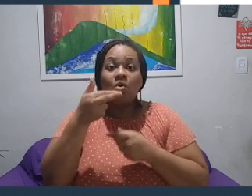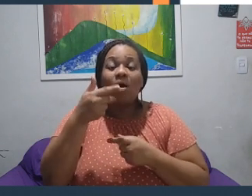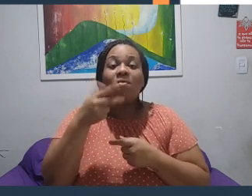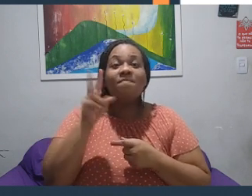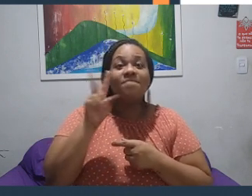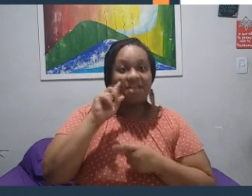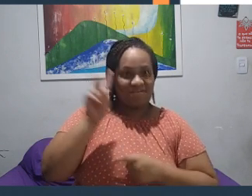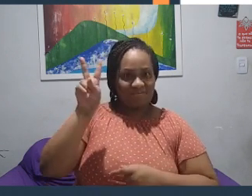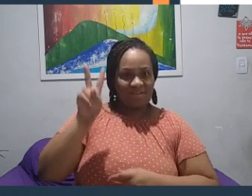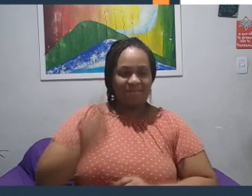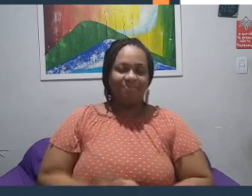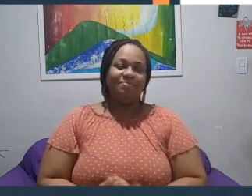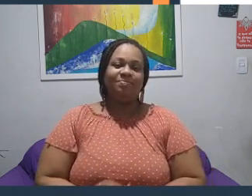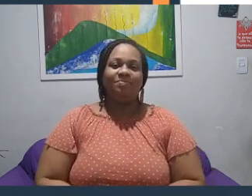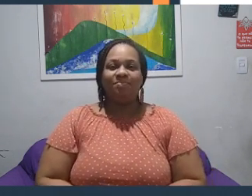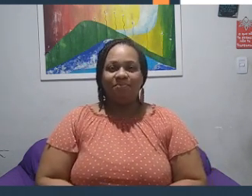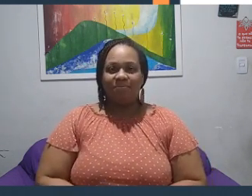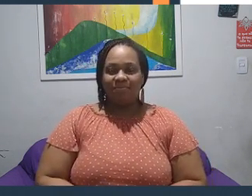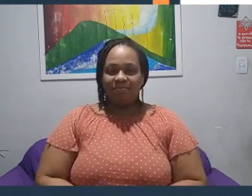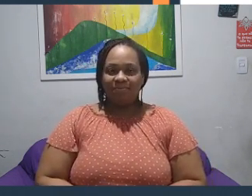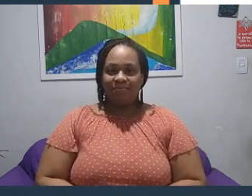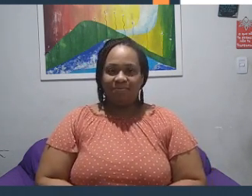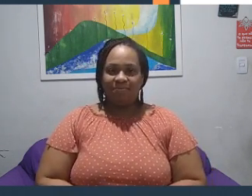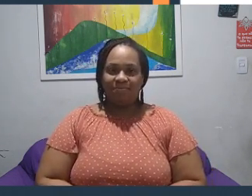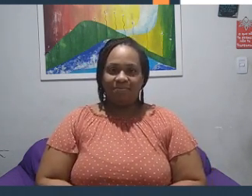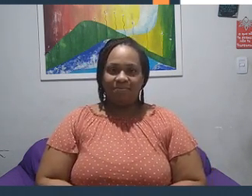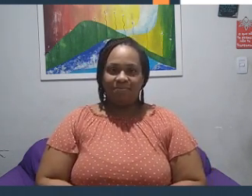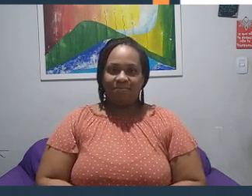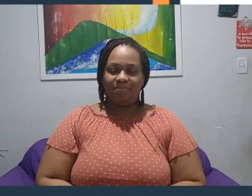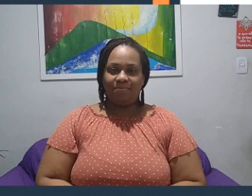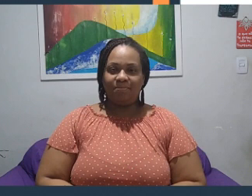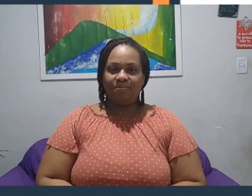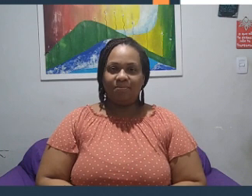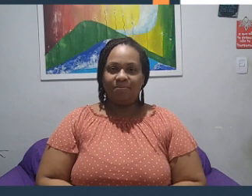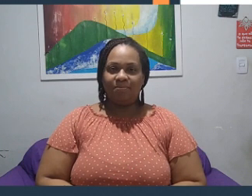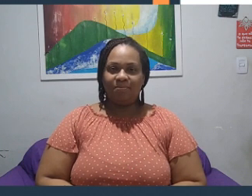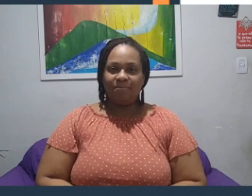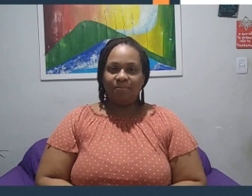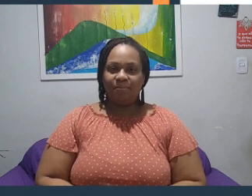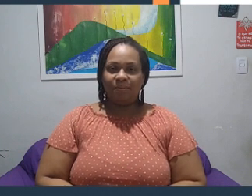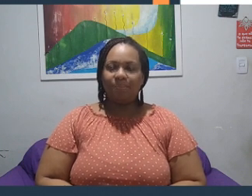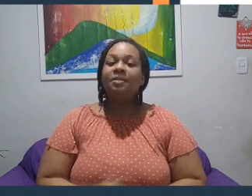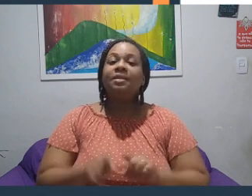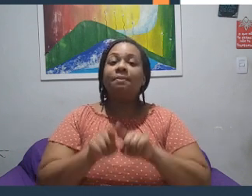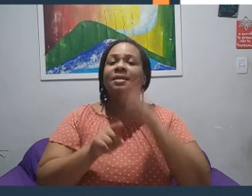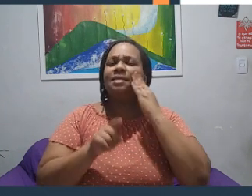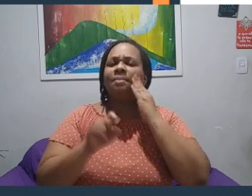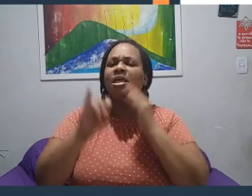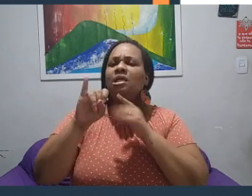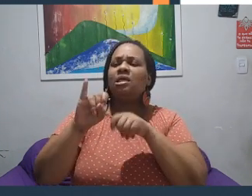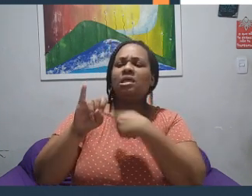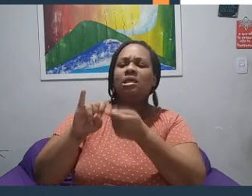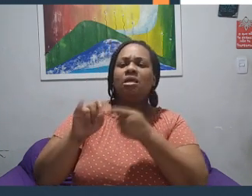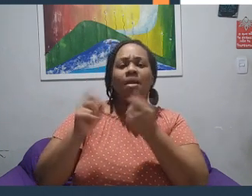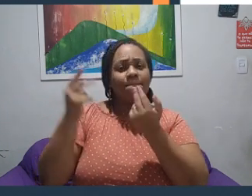a V sobre I. Aqui do ladinho. R é igual a V dividido por I. E para